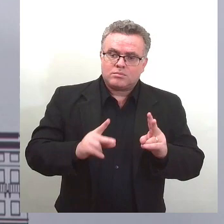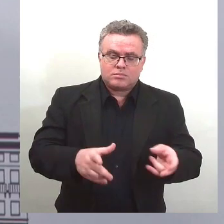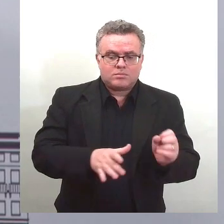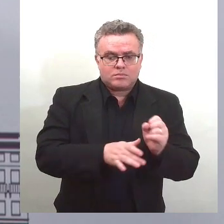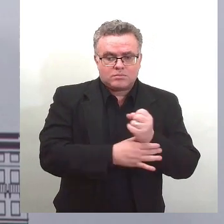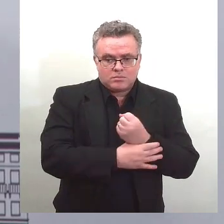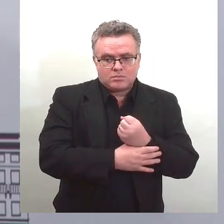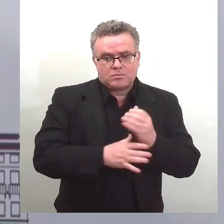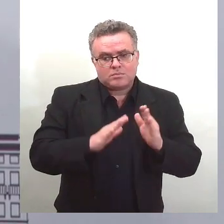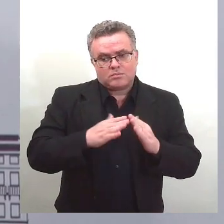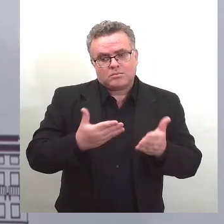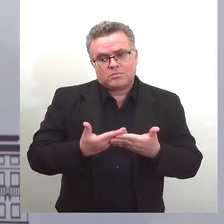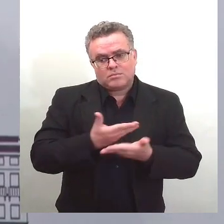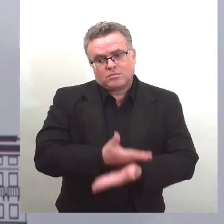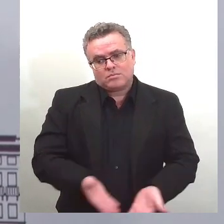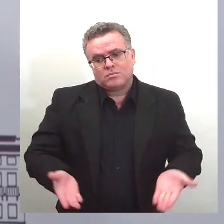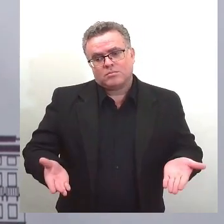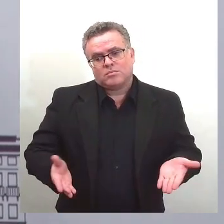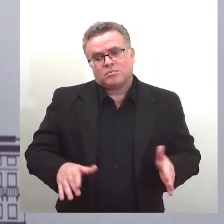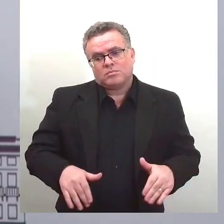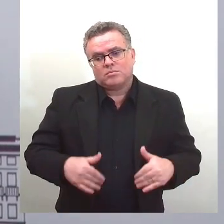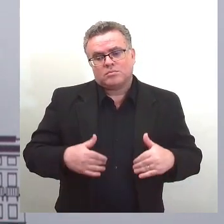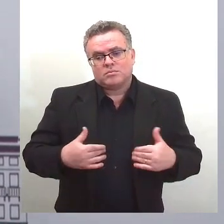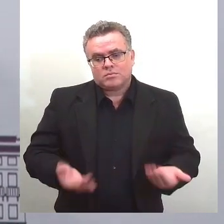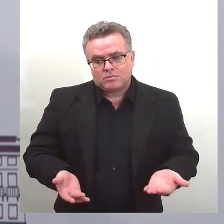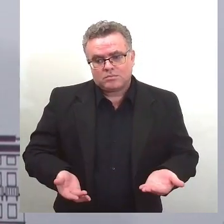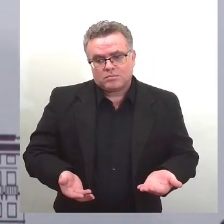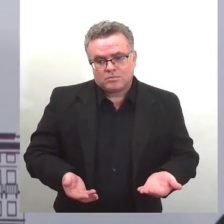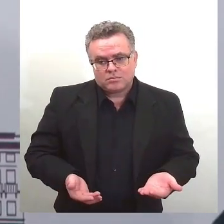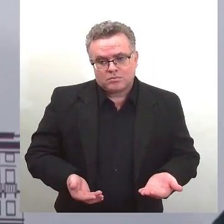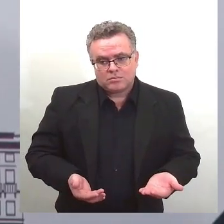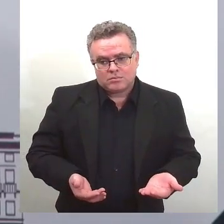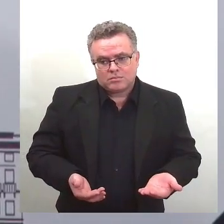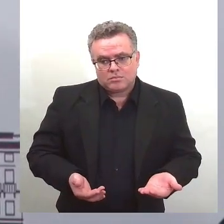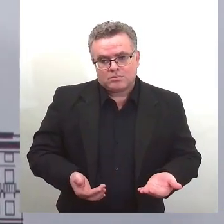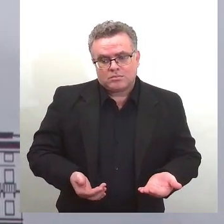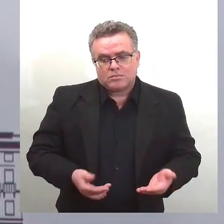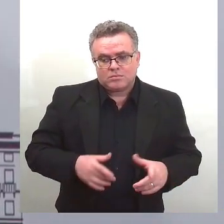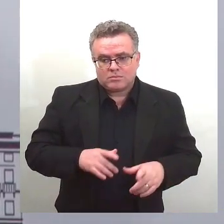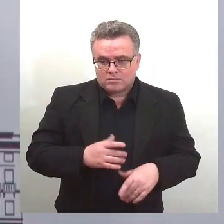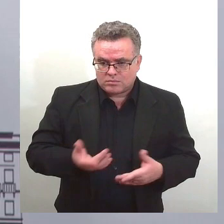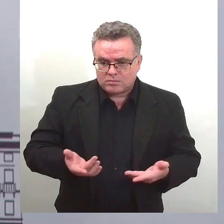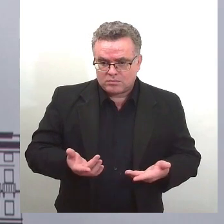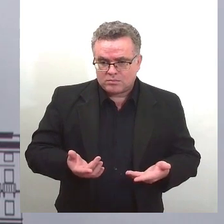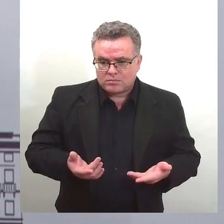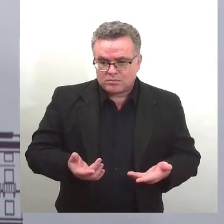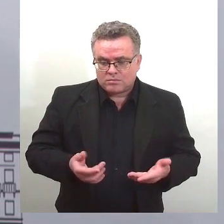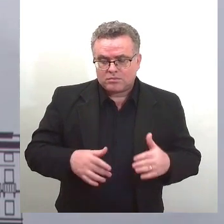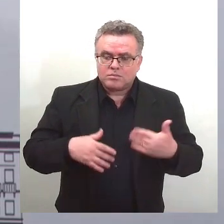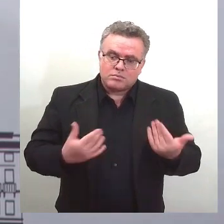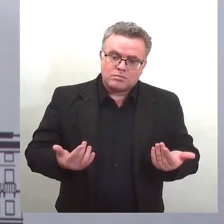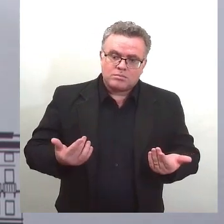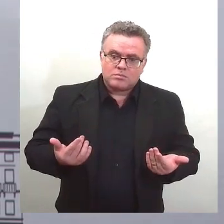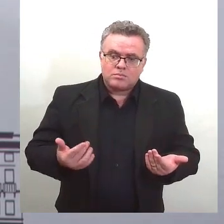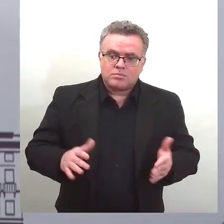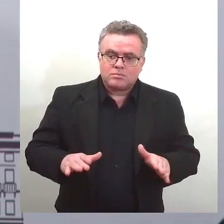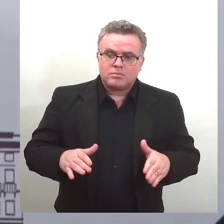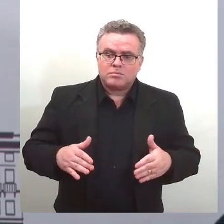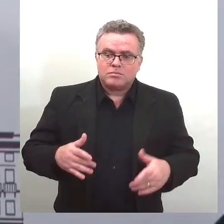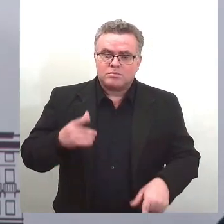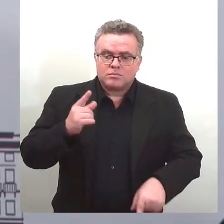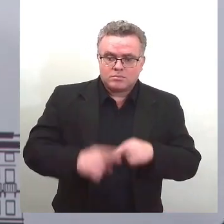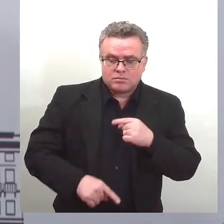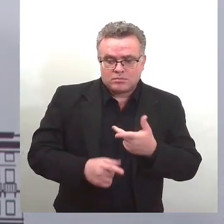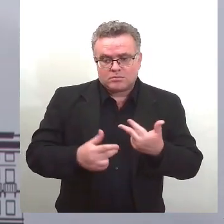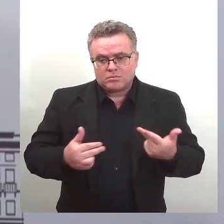escola e saia da escola até a sua casa em segurança. Quando você vilipendia, né, para